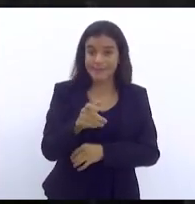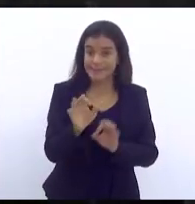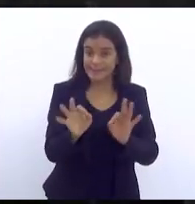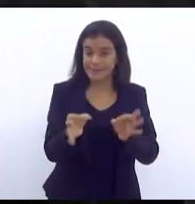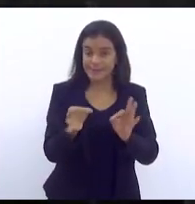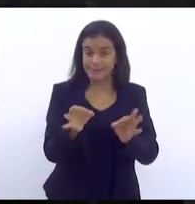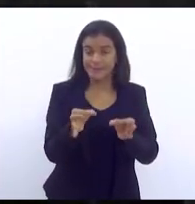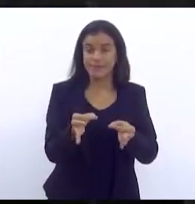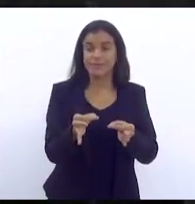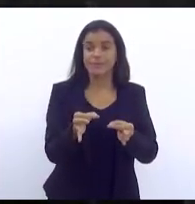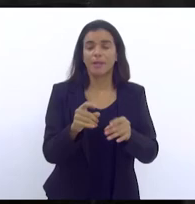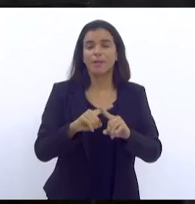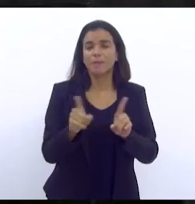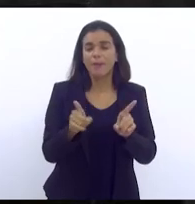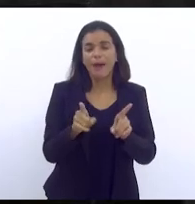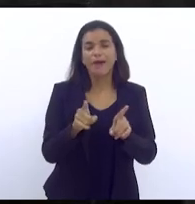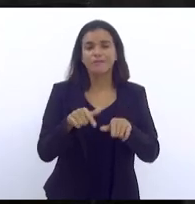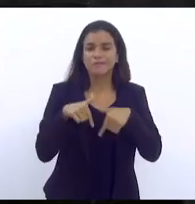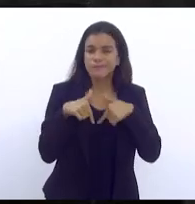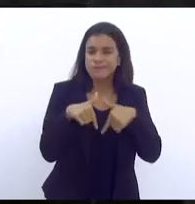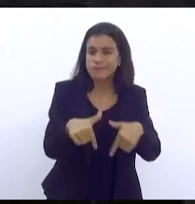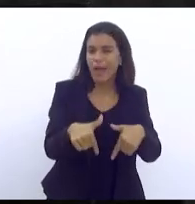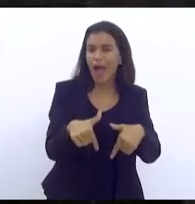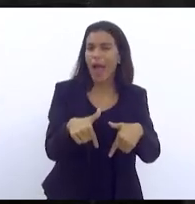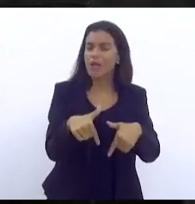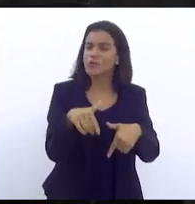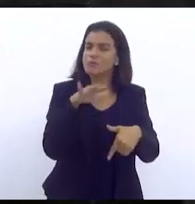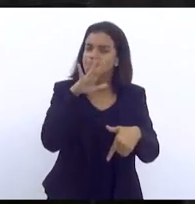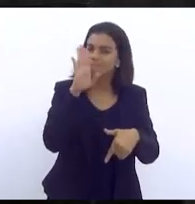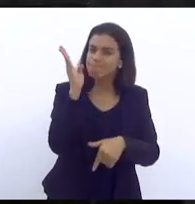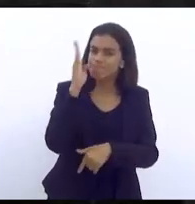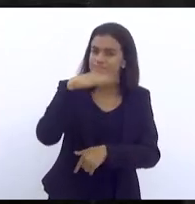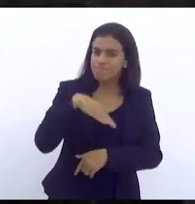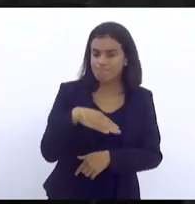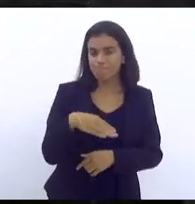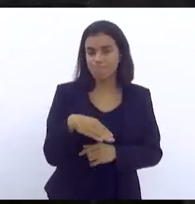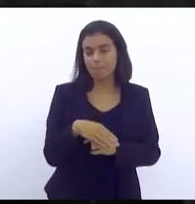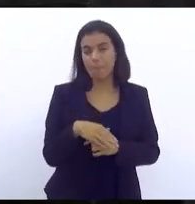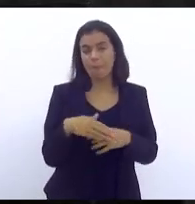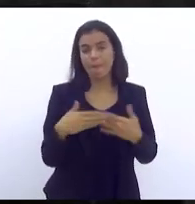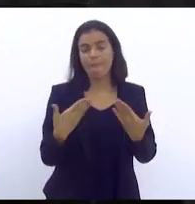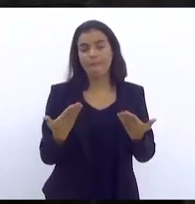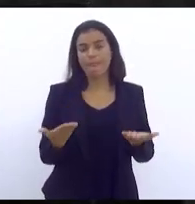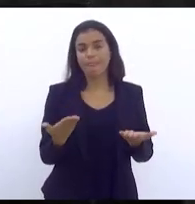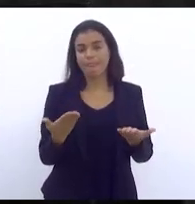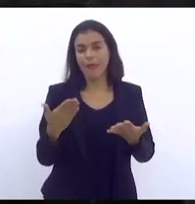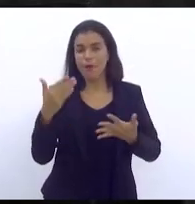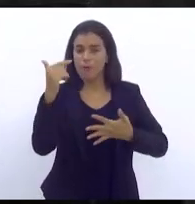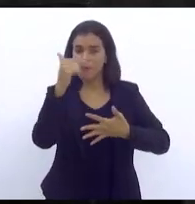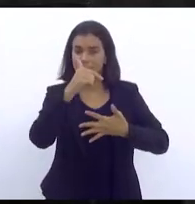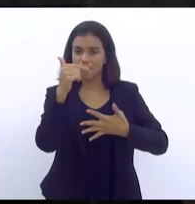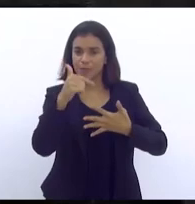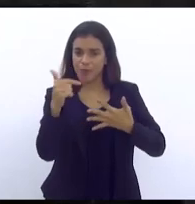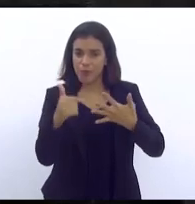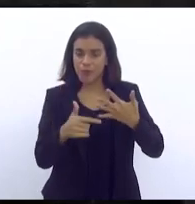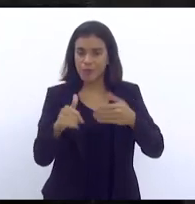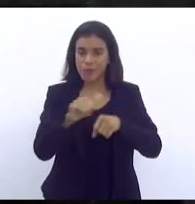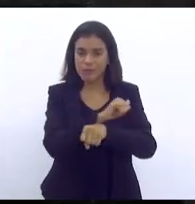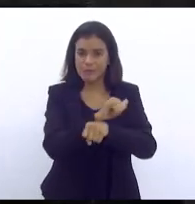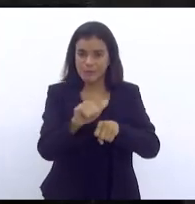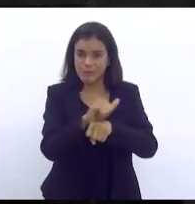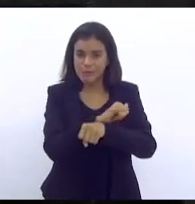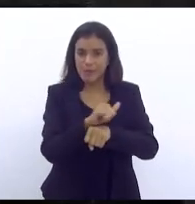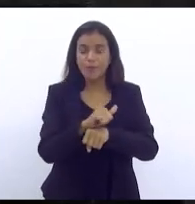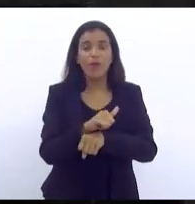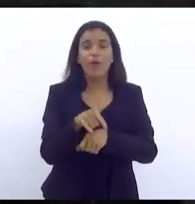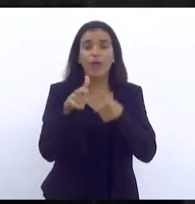eh mas cometerem atos nocivos eh então uma dessas desses mecanismos é a